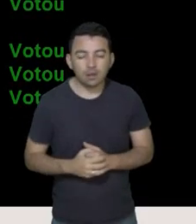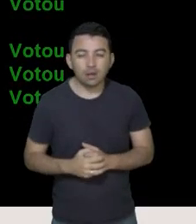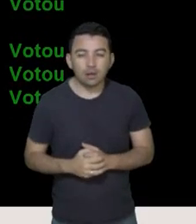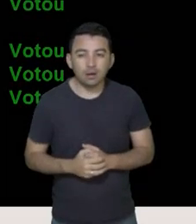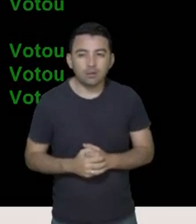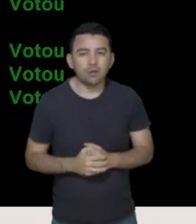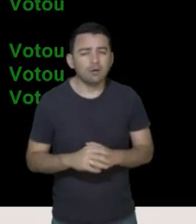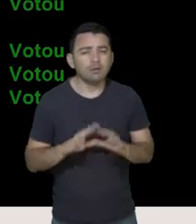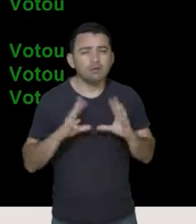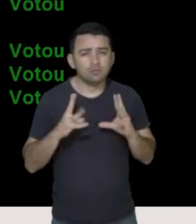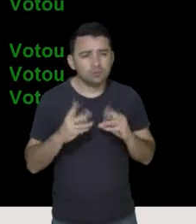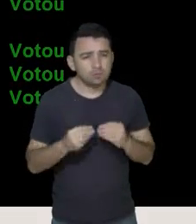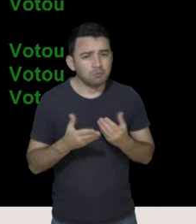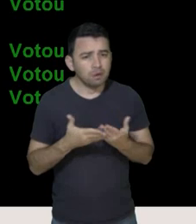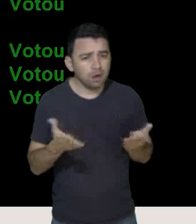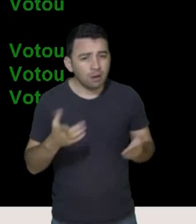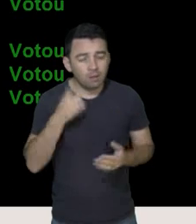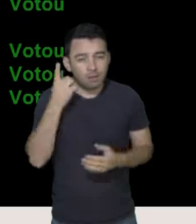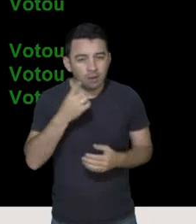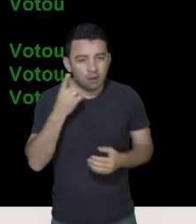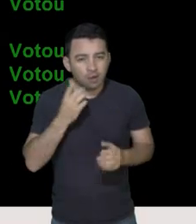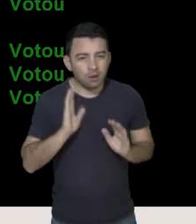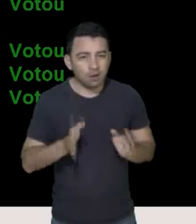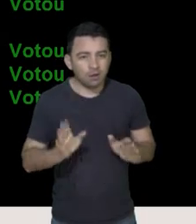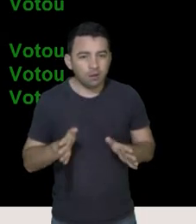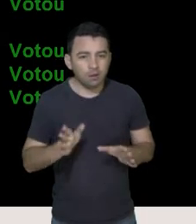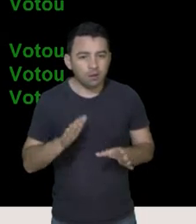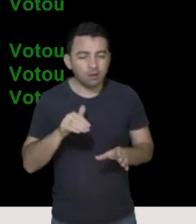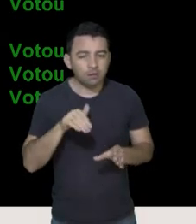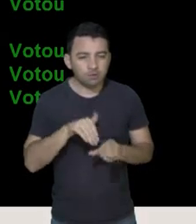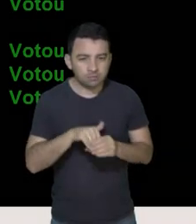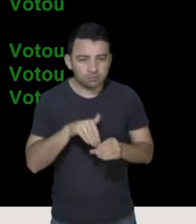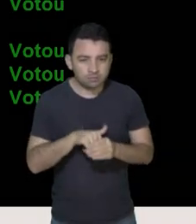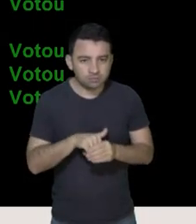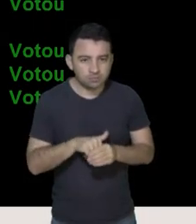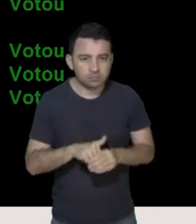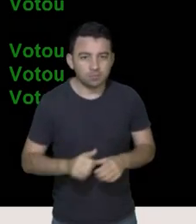todos os senhores deputados exerceram o seu direito